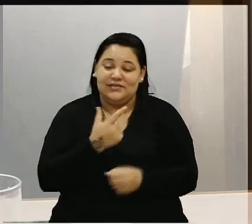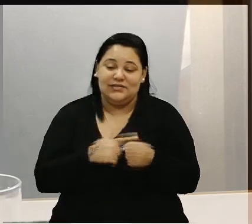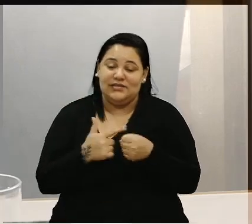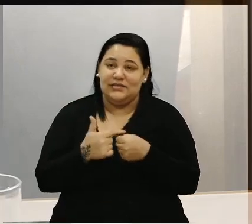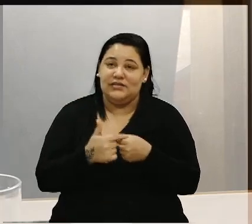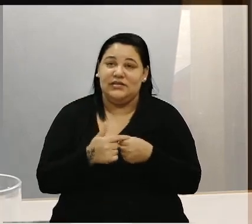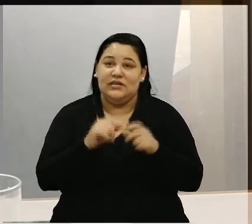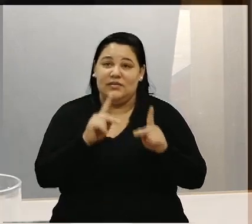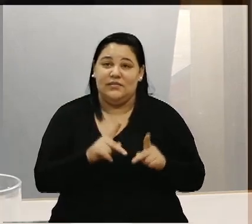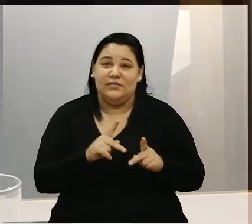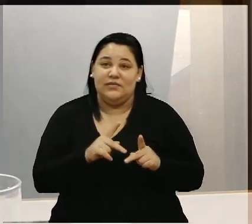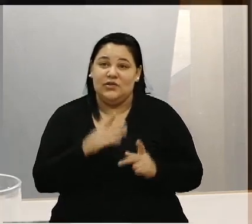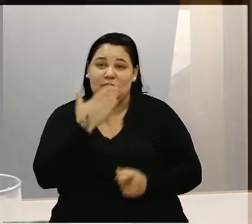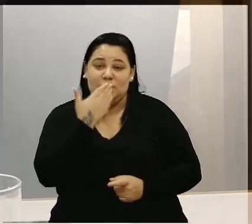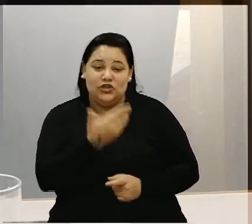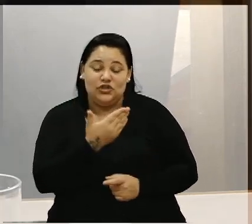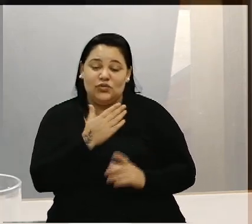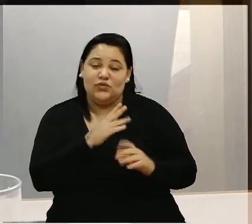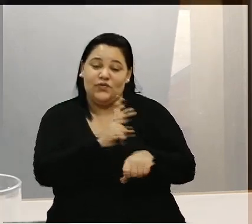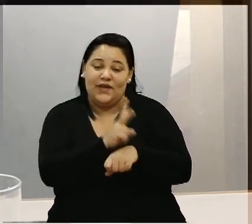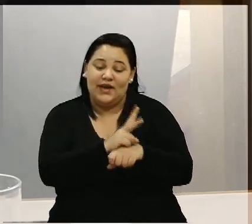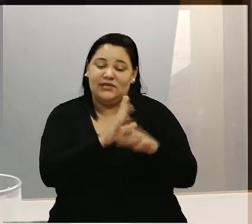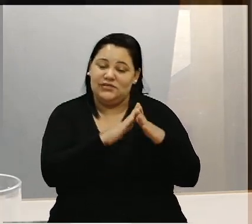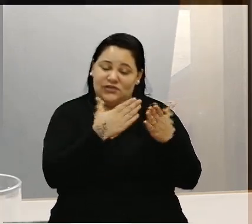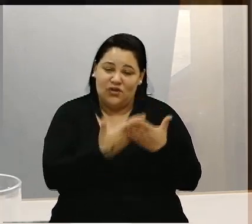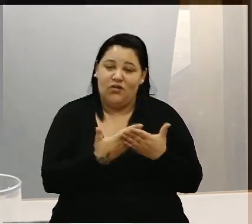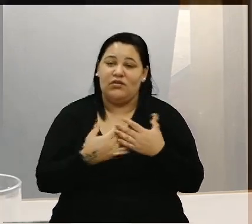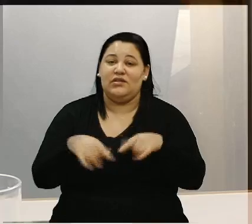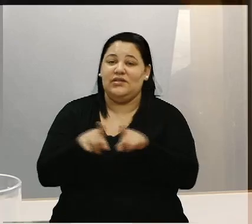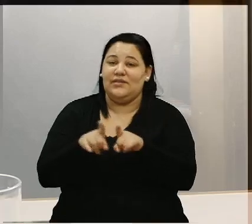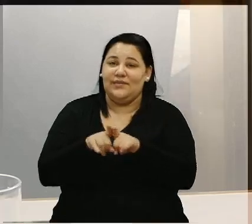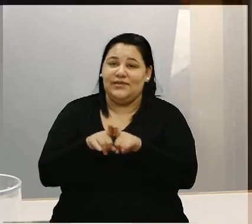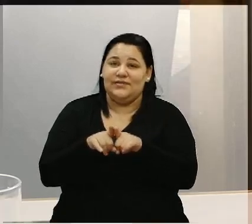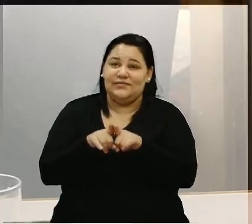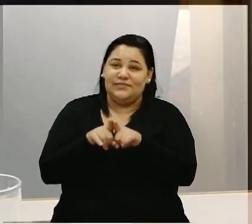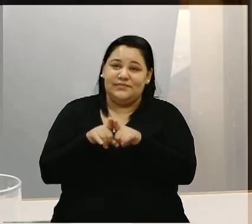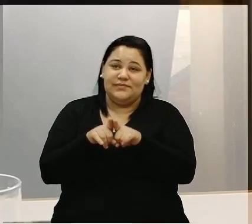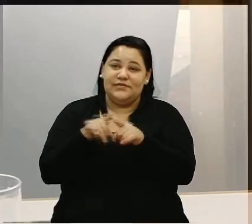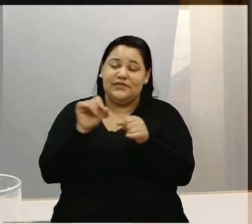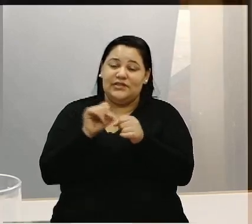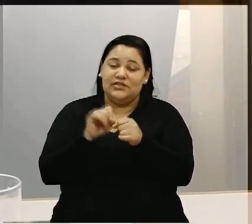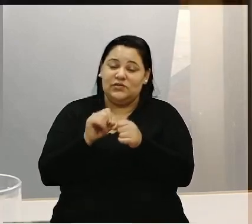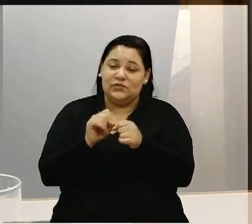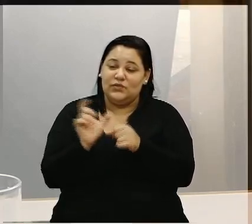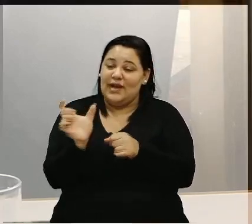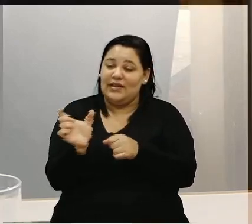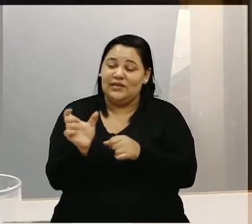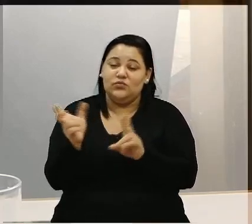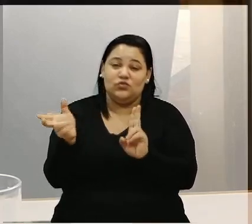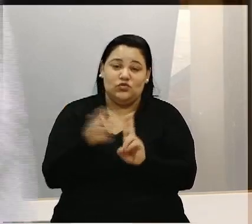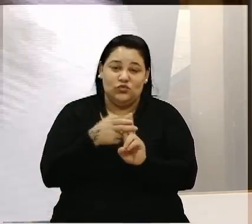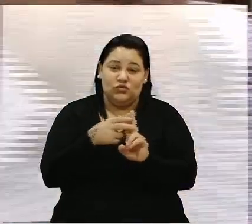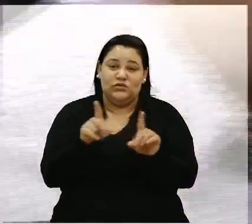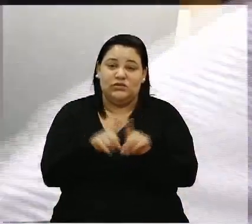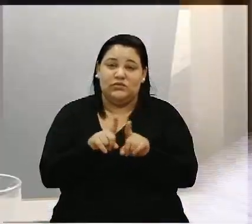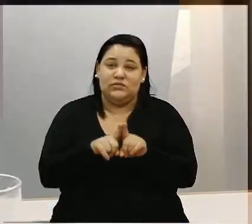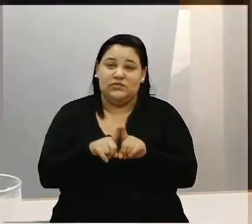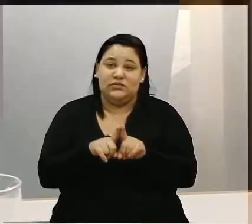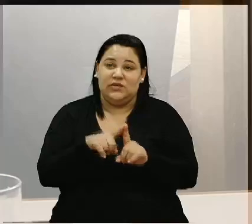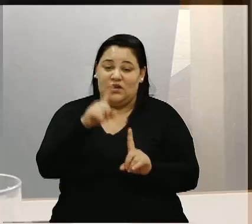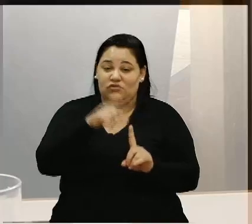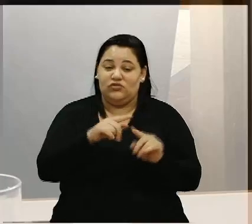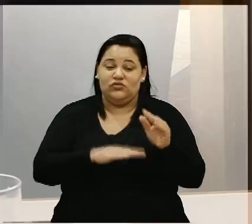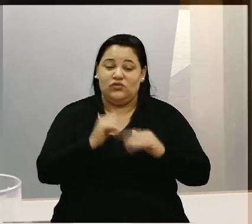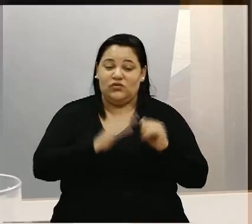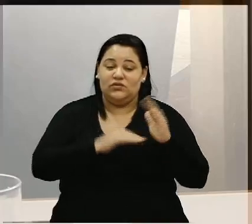pedindo vagas em escolas, né, e também na confecção de cartão SUS. Então, realmente me parece que é um tipo de construção